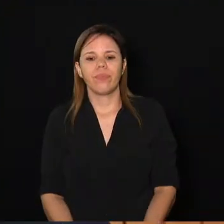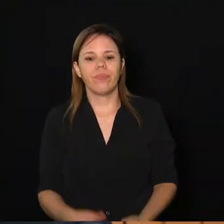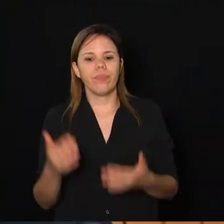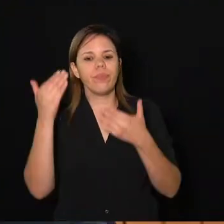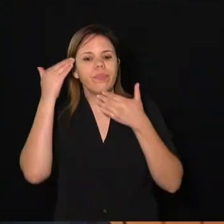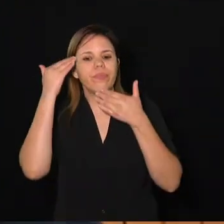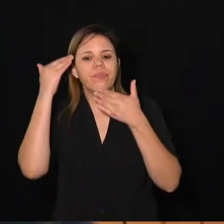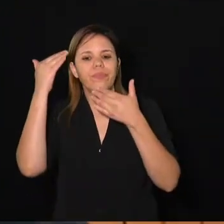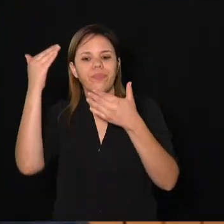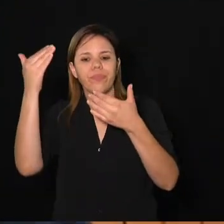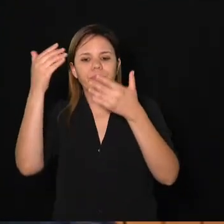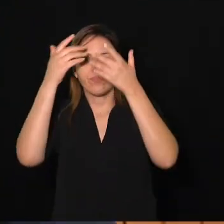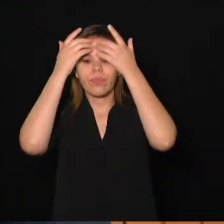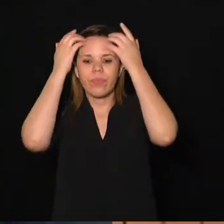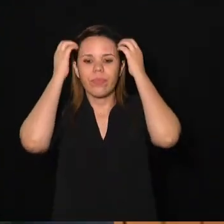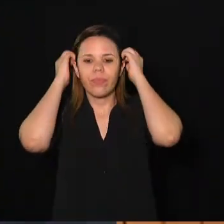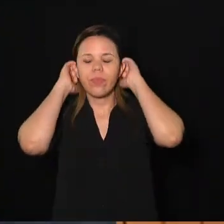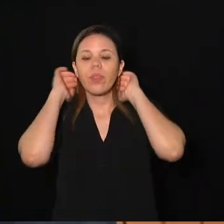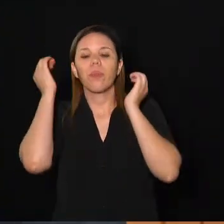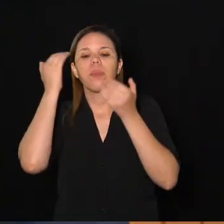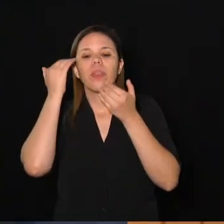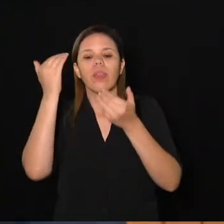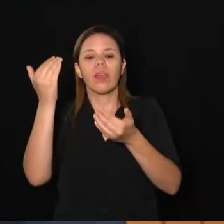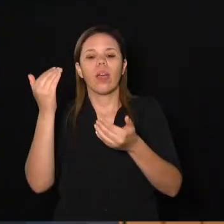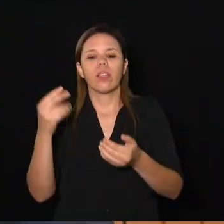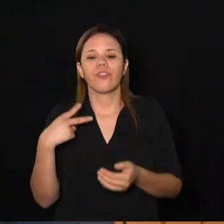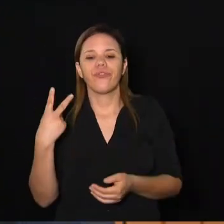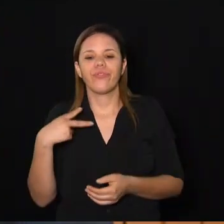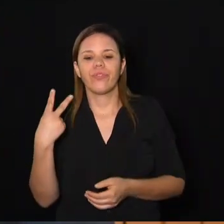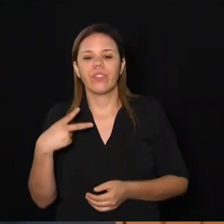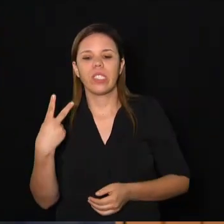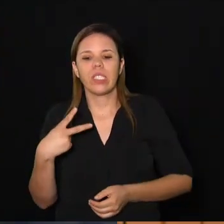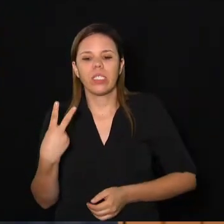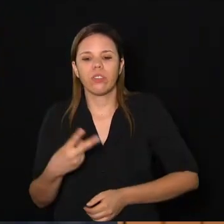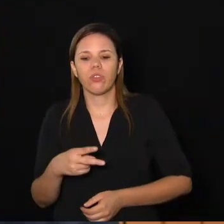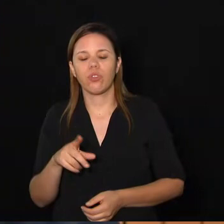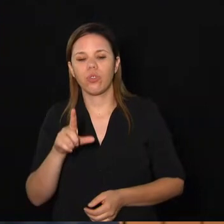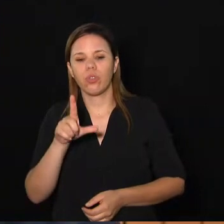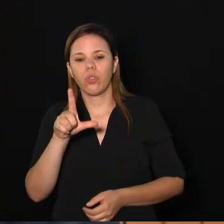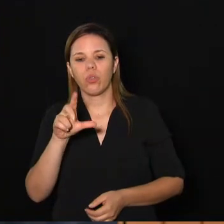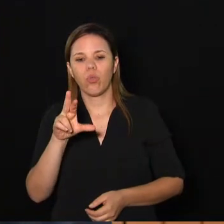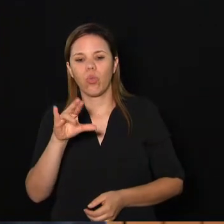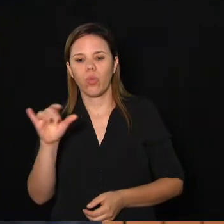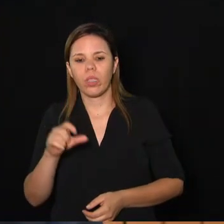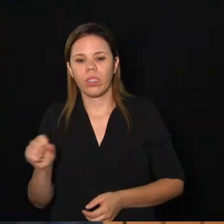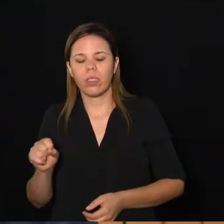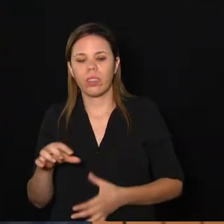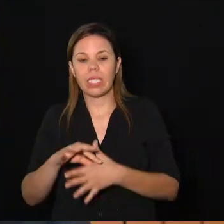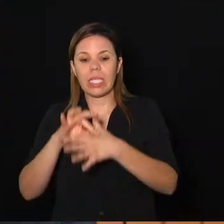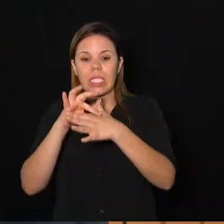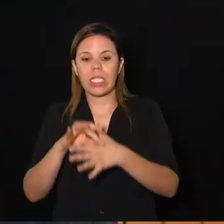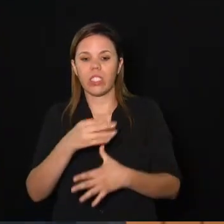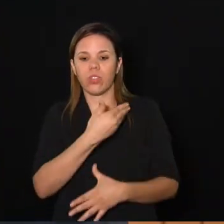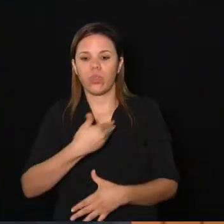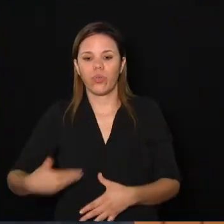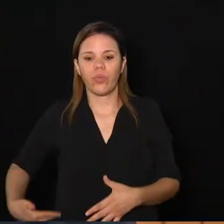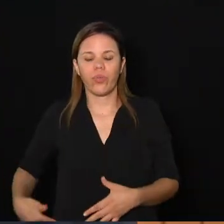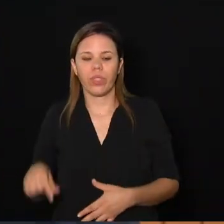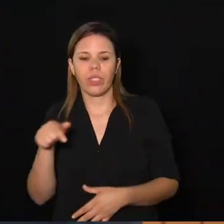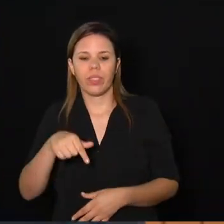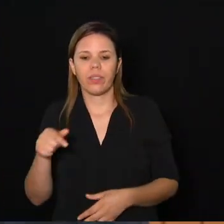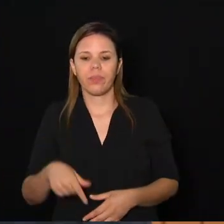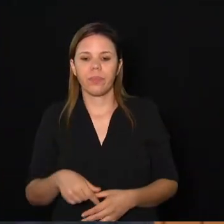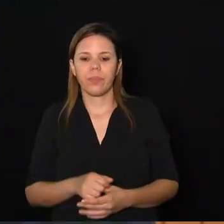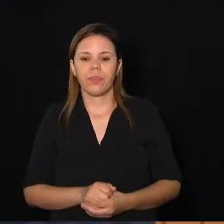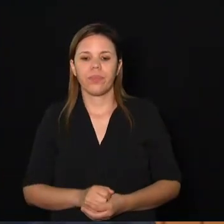vereador Luiz Rossini líder de governo aqui na Câmara Municipal eu passo a palavra agora ao vereador Paulo